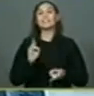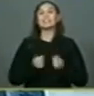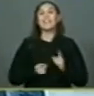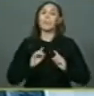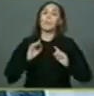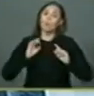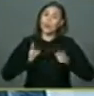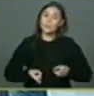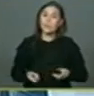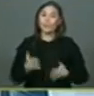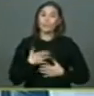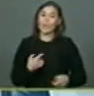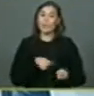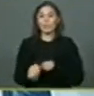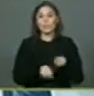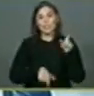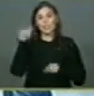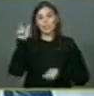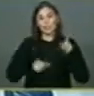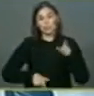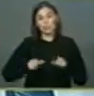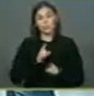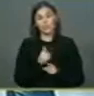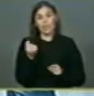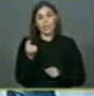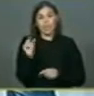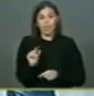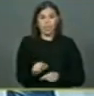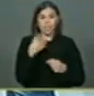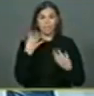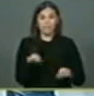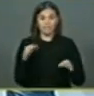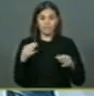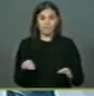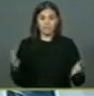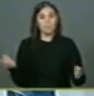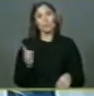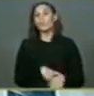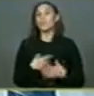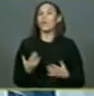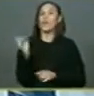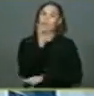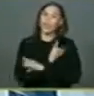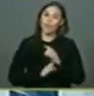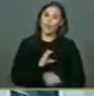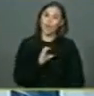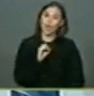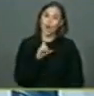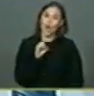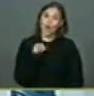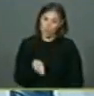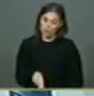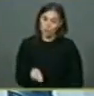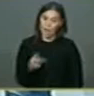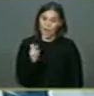Está dependente só da vontade política das pessoas fazerem, não é? Porque é muito barato, é muito simples. Neste momento, a Europa Colon faz pelo 5º ano